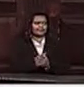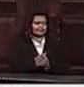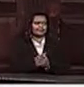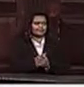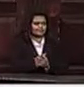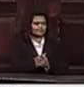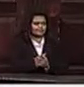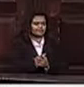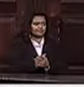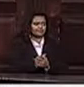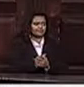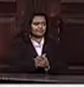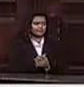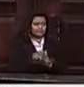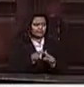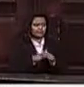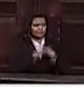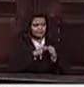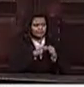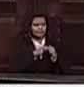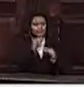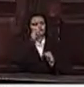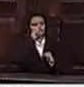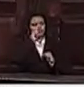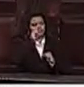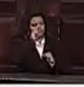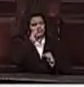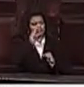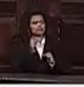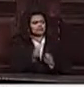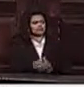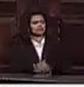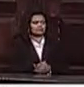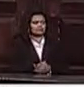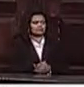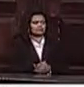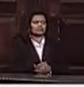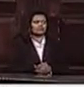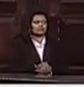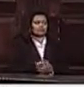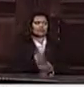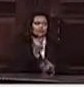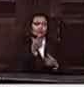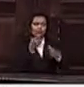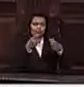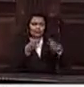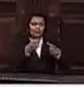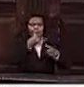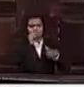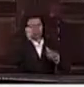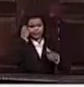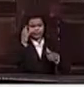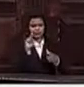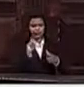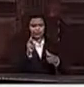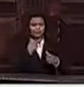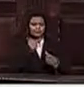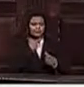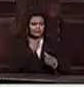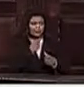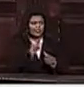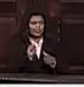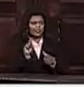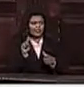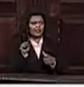Morro de Santa Marta, que, embora não esteja elencado dentro desse universo das 10